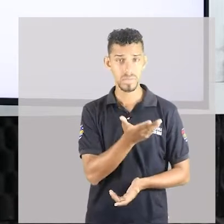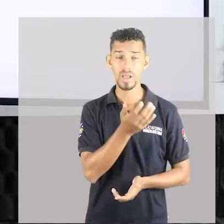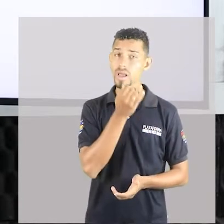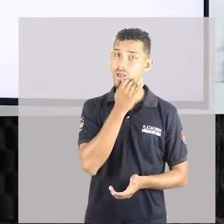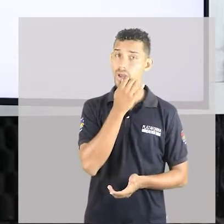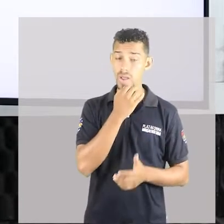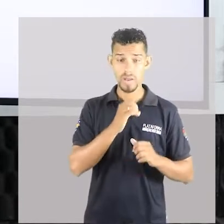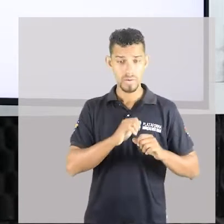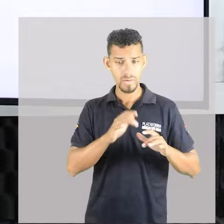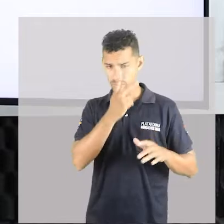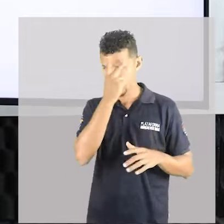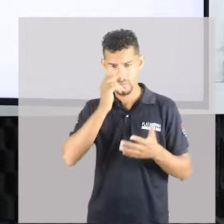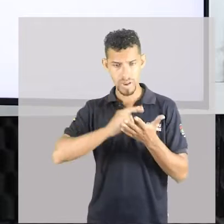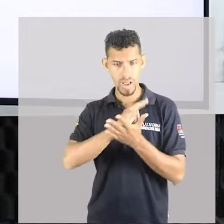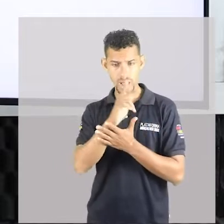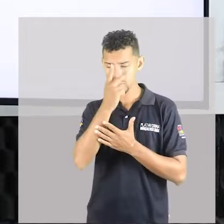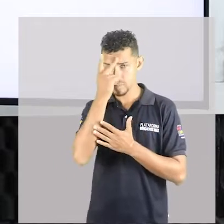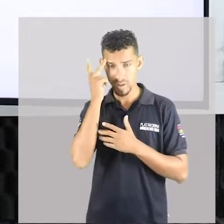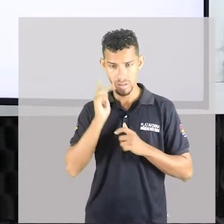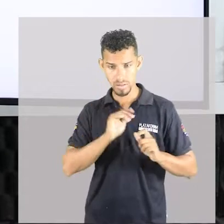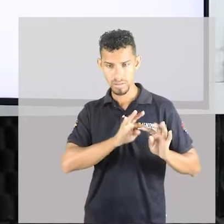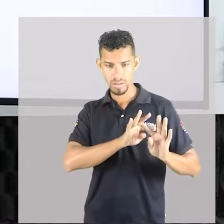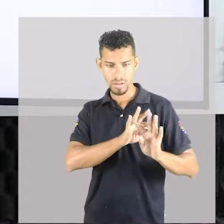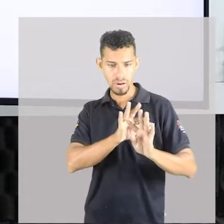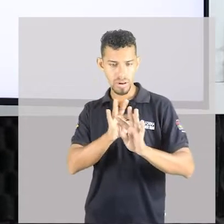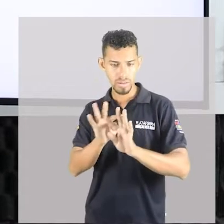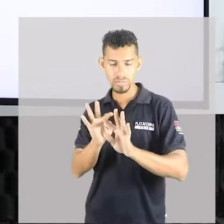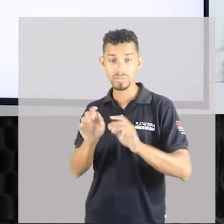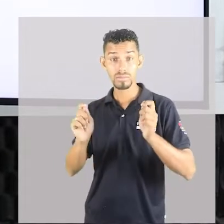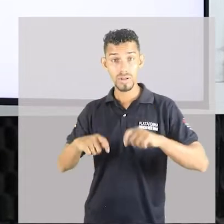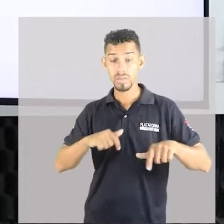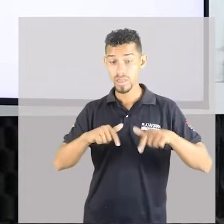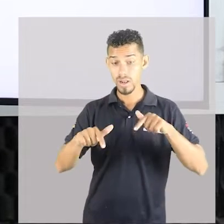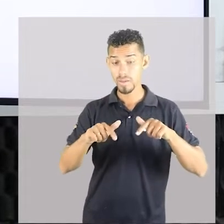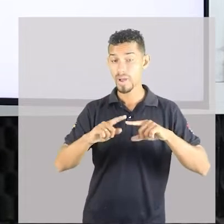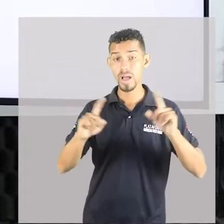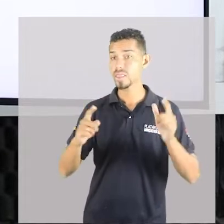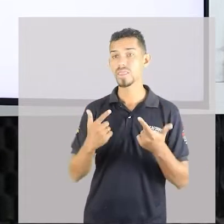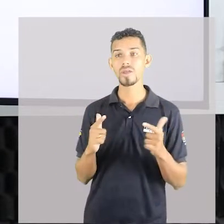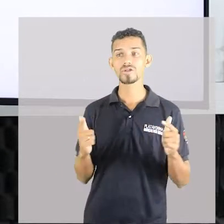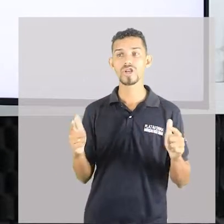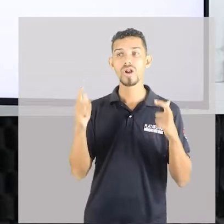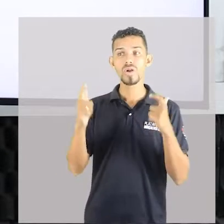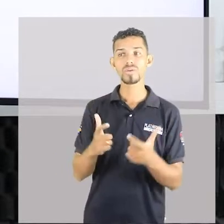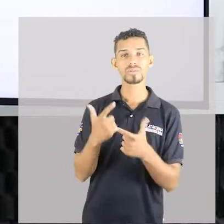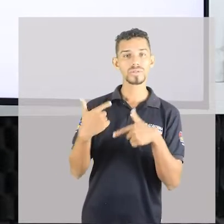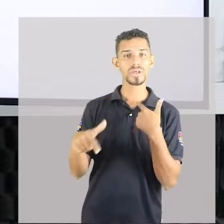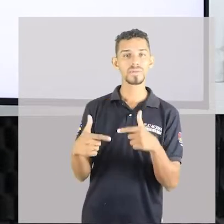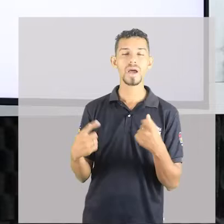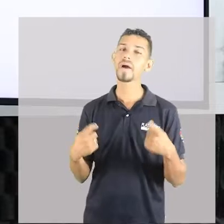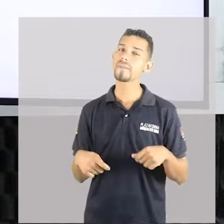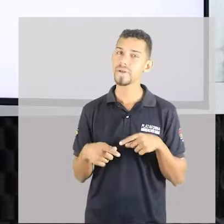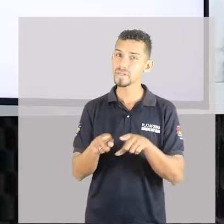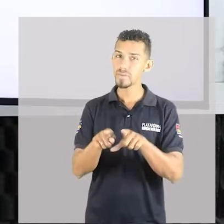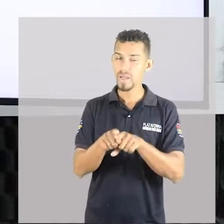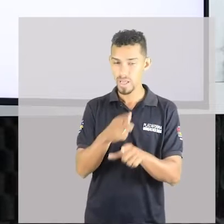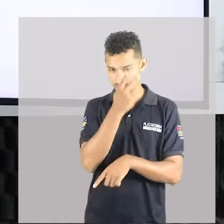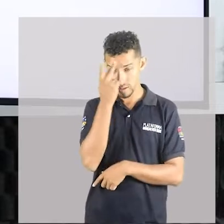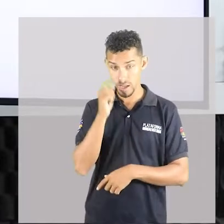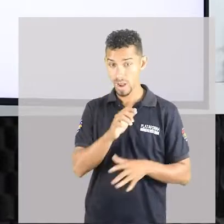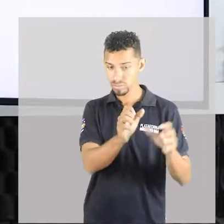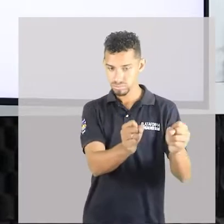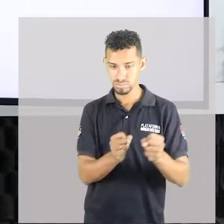um exército de reserva, que o capitalismo chama, né, que estão ali aptas para o trabalho, mas não têm um posto de trabalho. Então, eu preciso também colocar essas pessoas